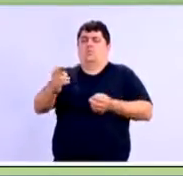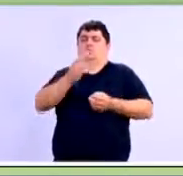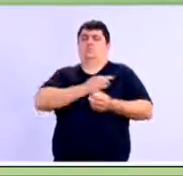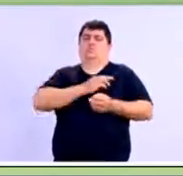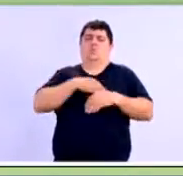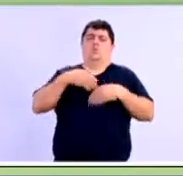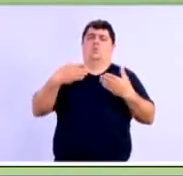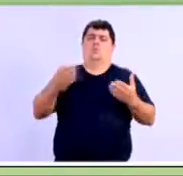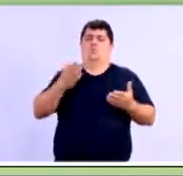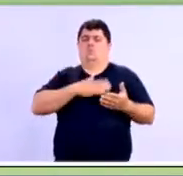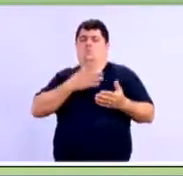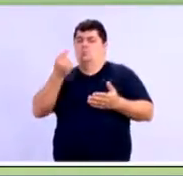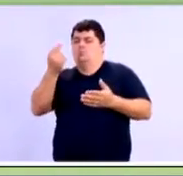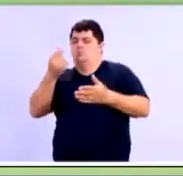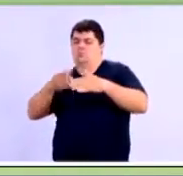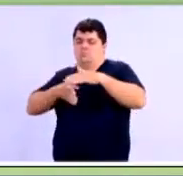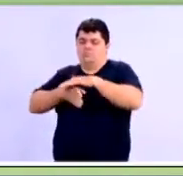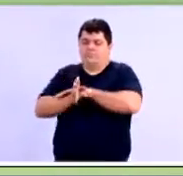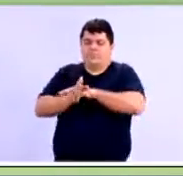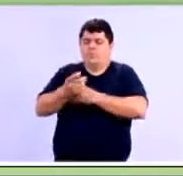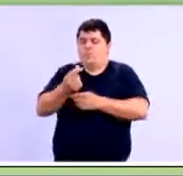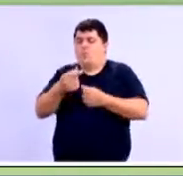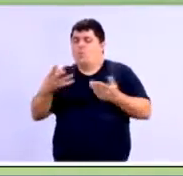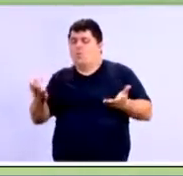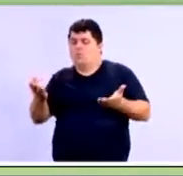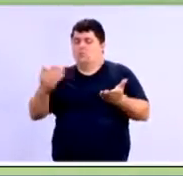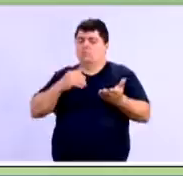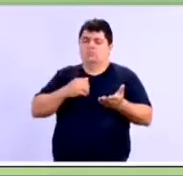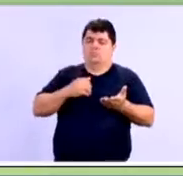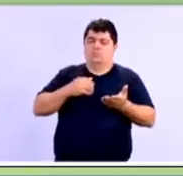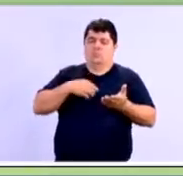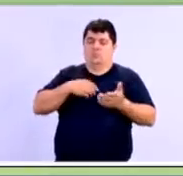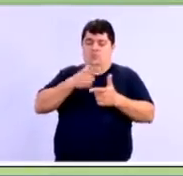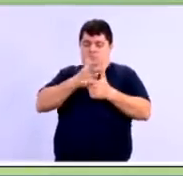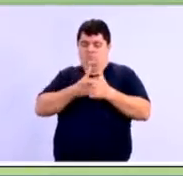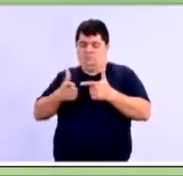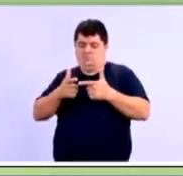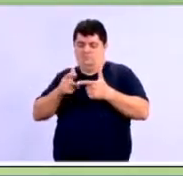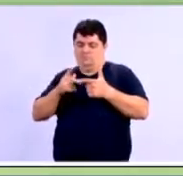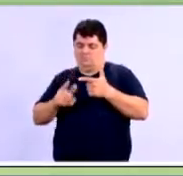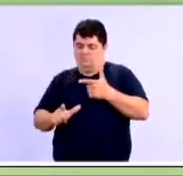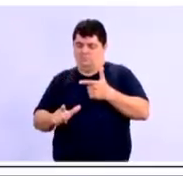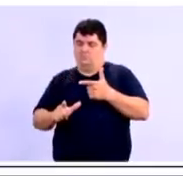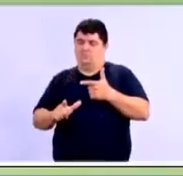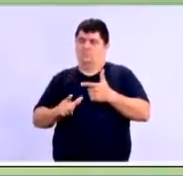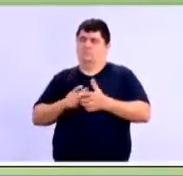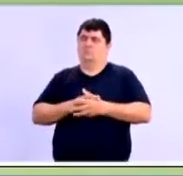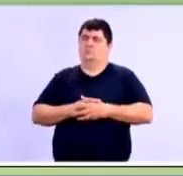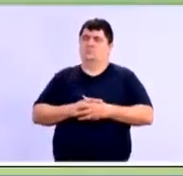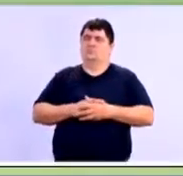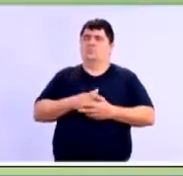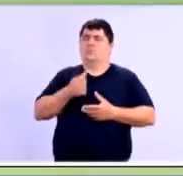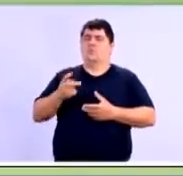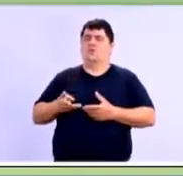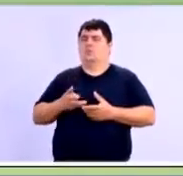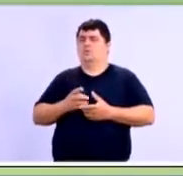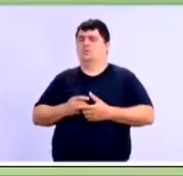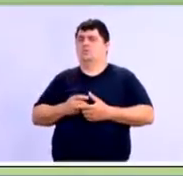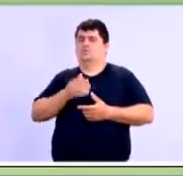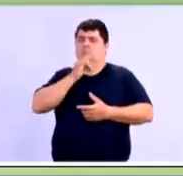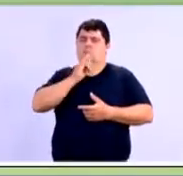do meu capital, o dinheiro que eu sócio coloquei? Pego o lucro líquido e divido pelo quanto o sócio colocou na empresa. Vai dar quanto nessa